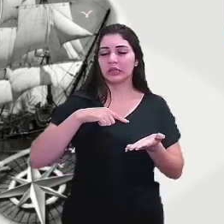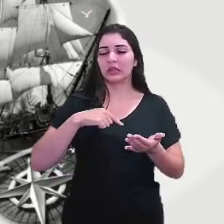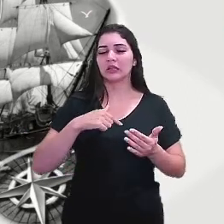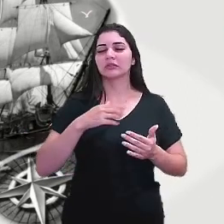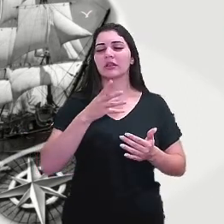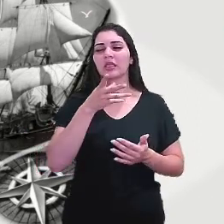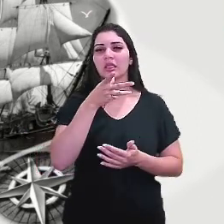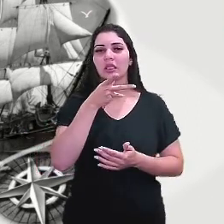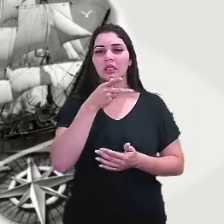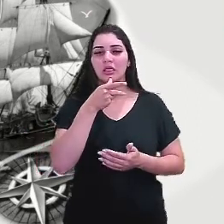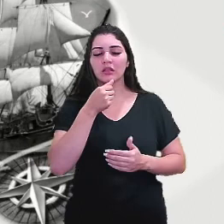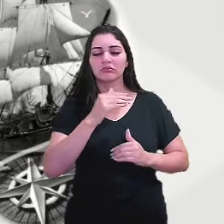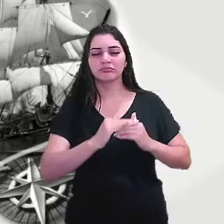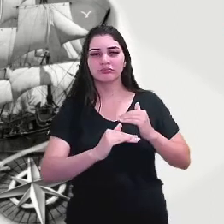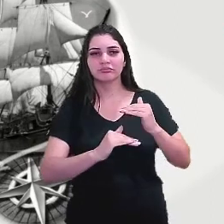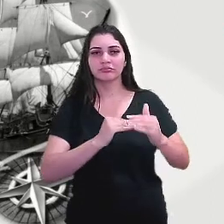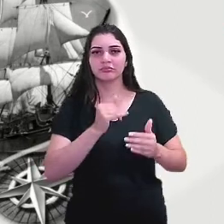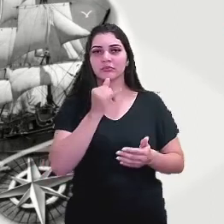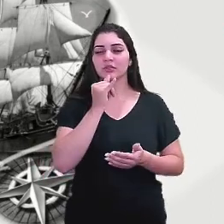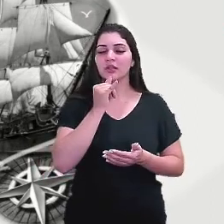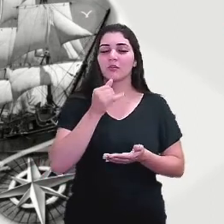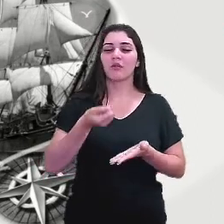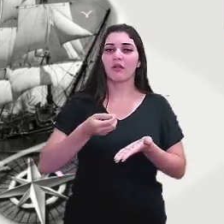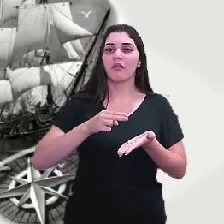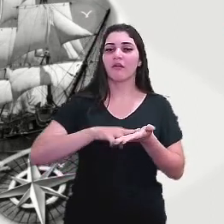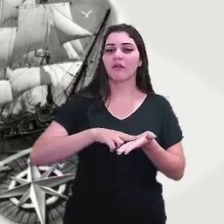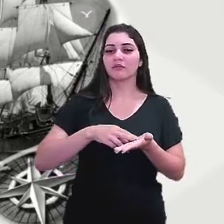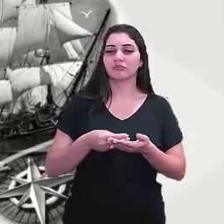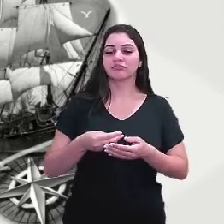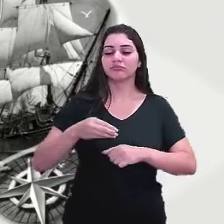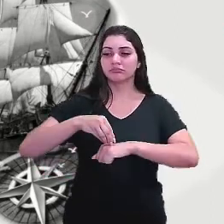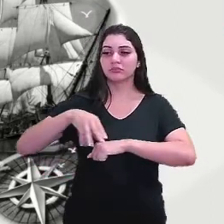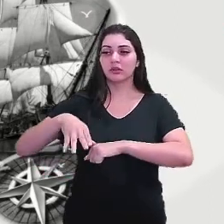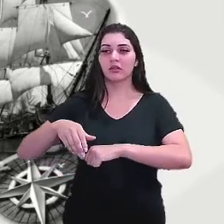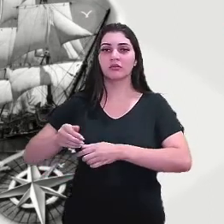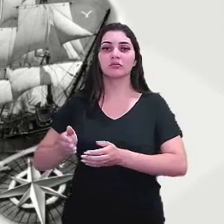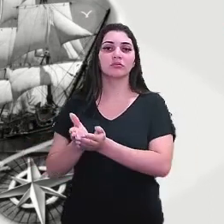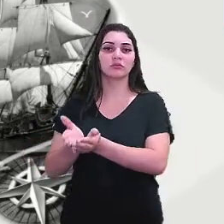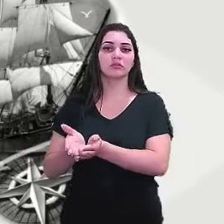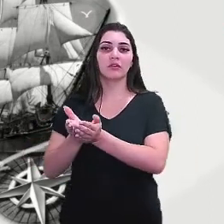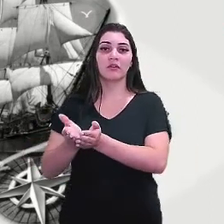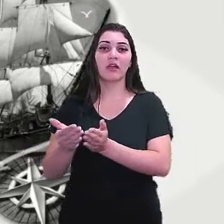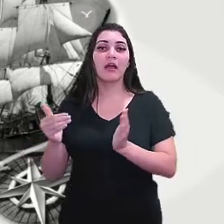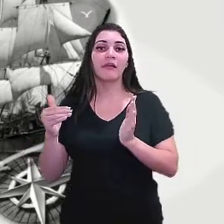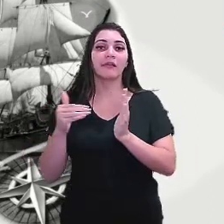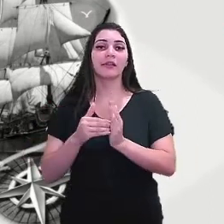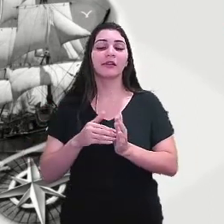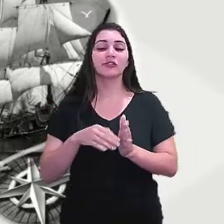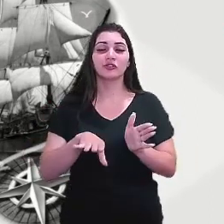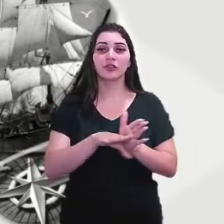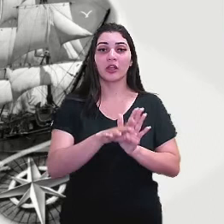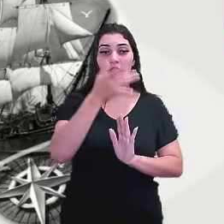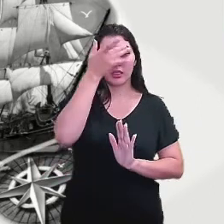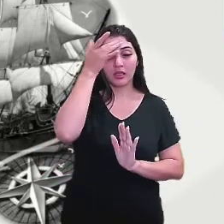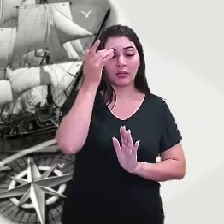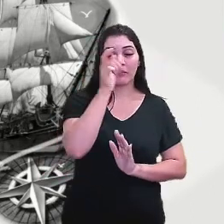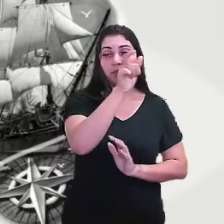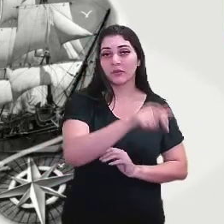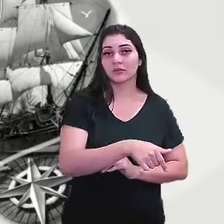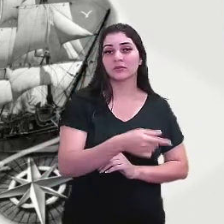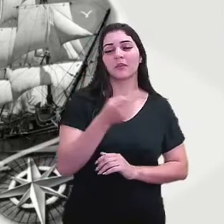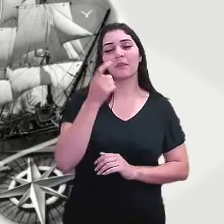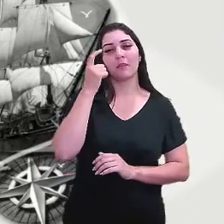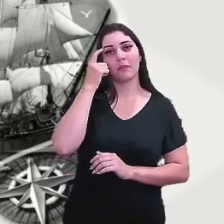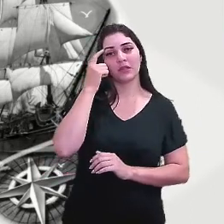longo. As cartas eram colocadas nos navios para entregar ao seu destinatário. Então, vamos imaginar